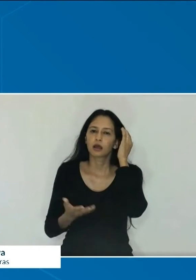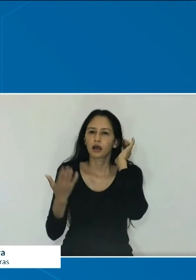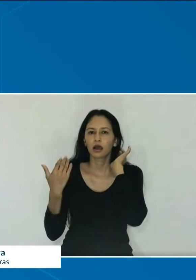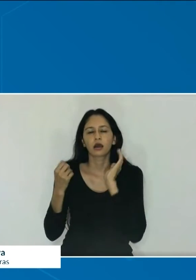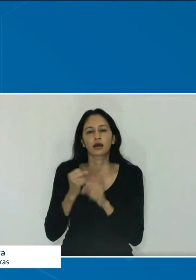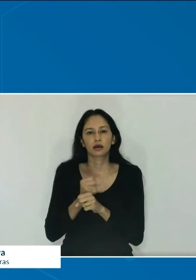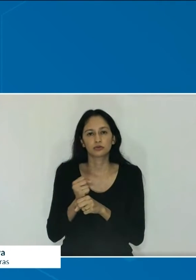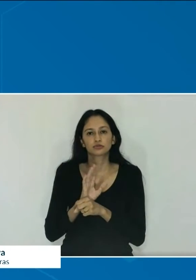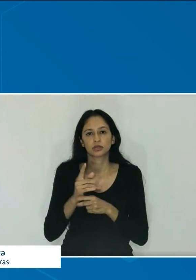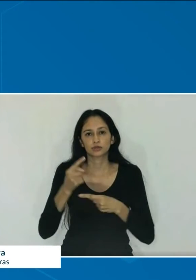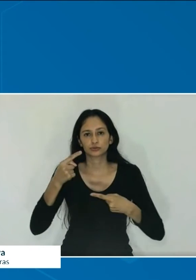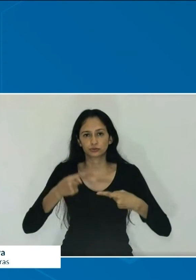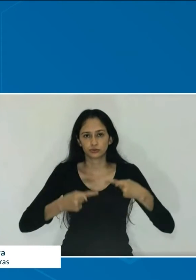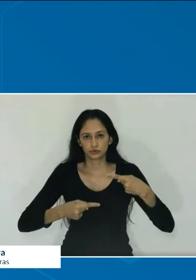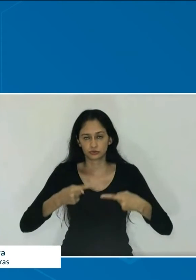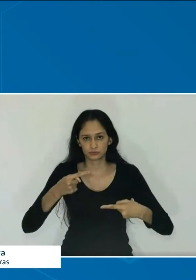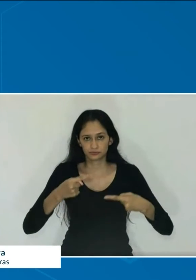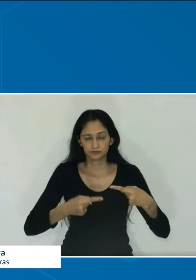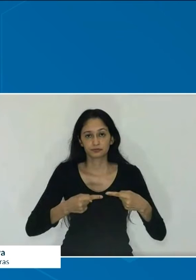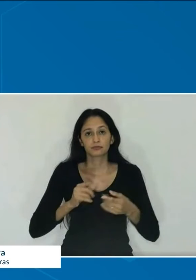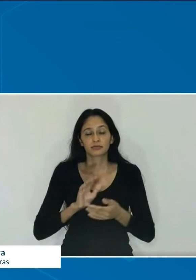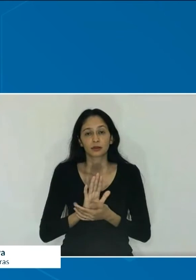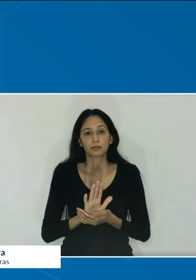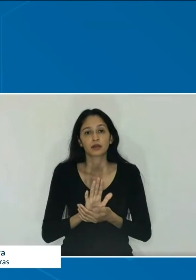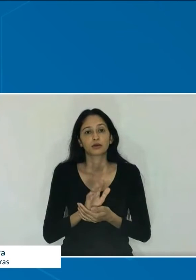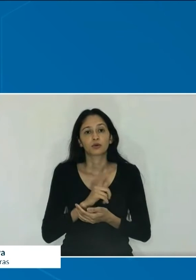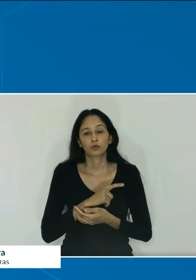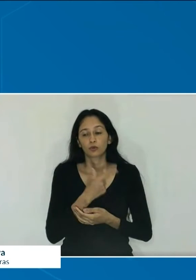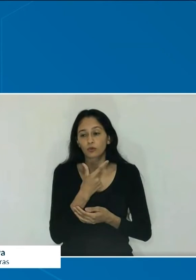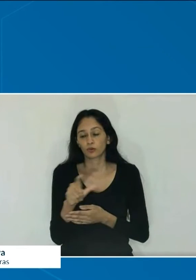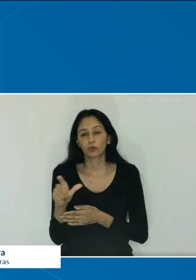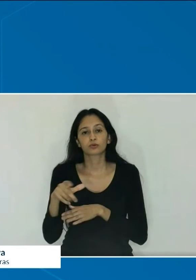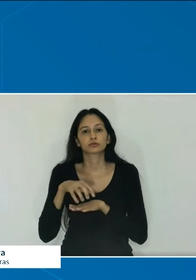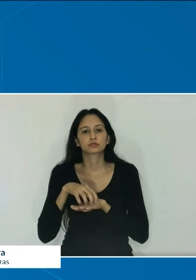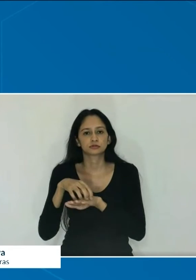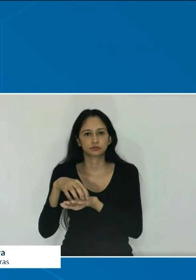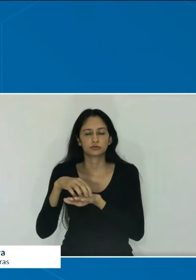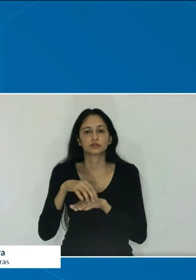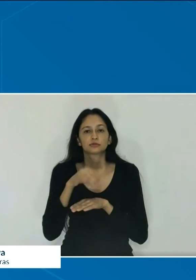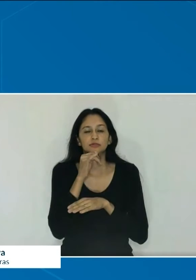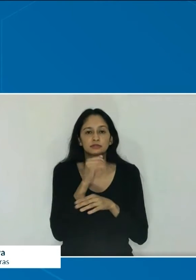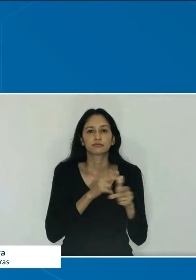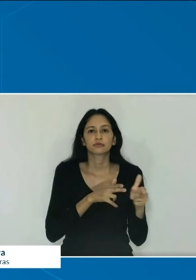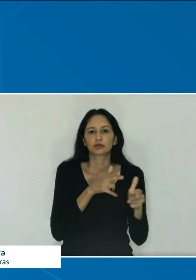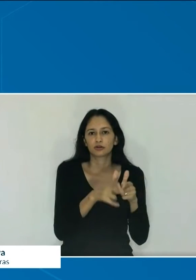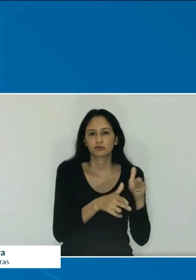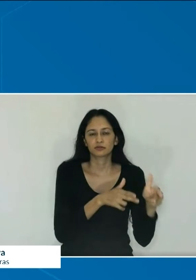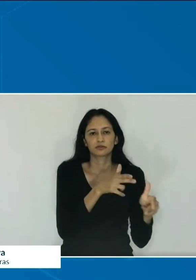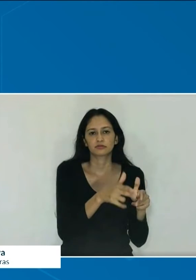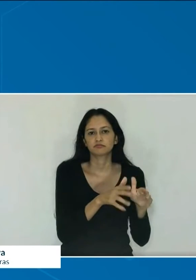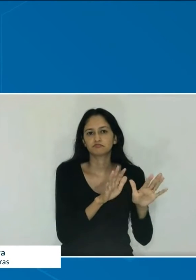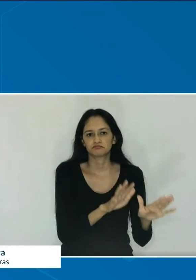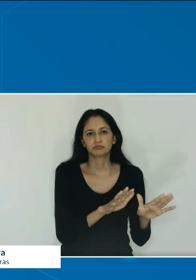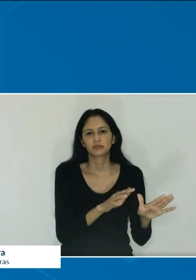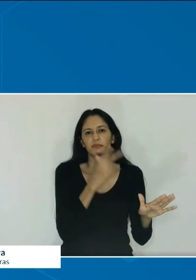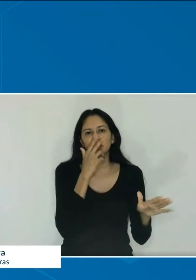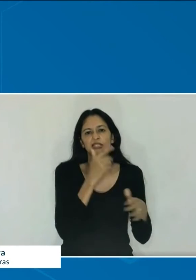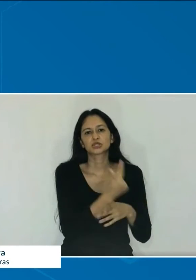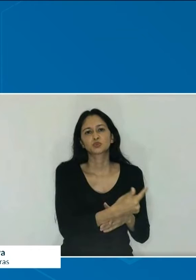né? Em detrimento dos outros modos de transporte. Então, o sistema ferroviário foi relegado a um segundo